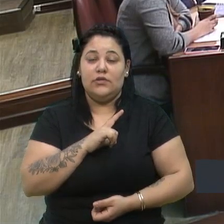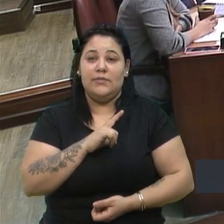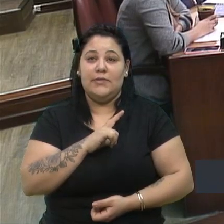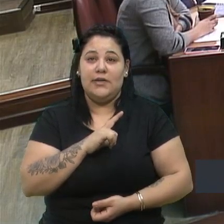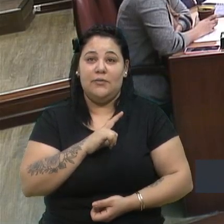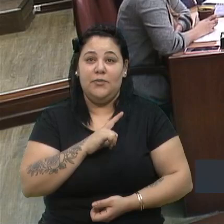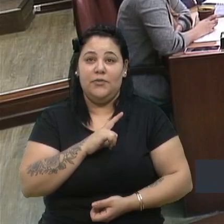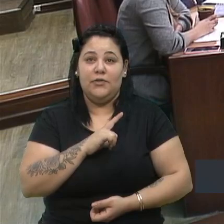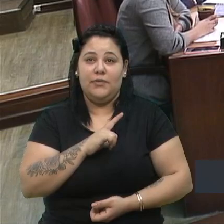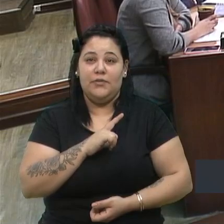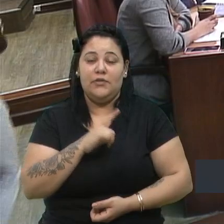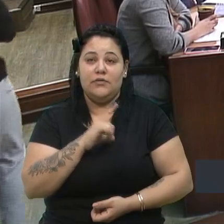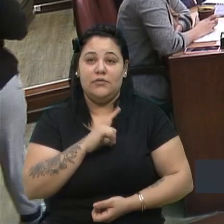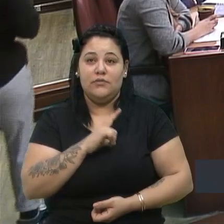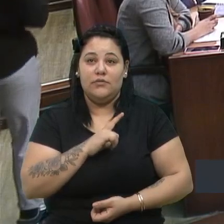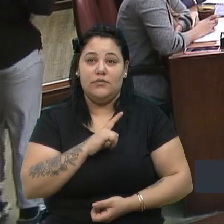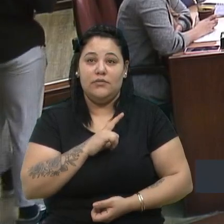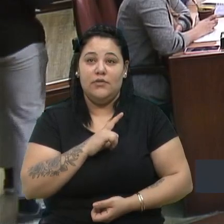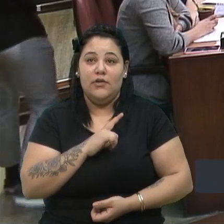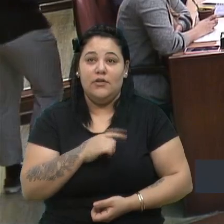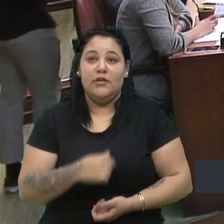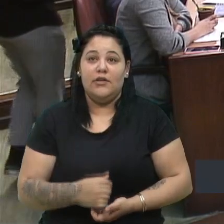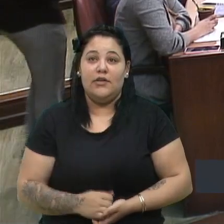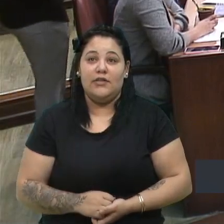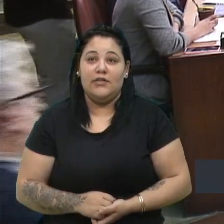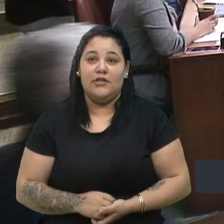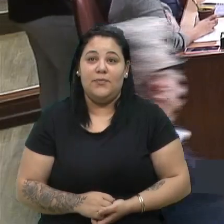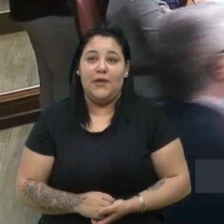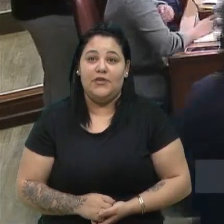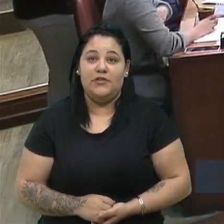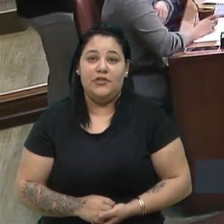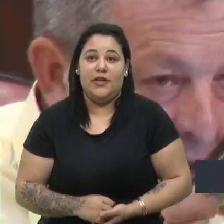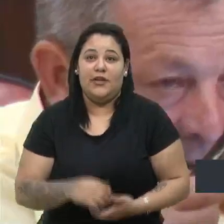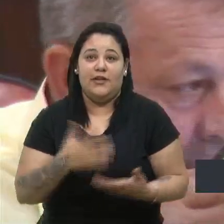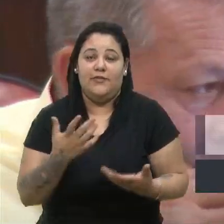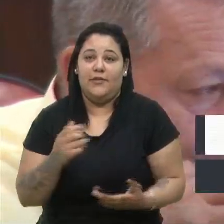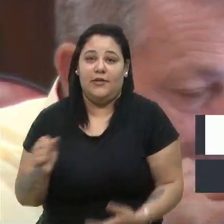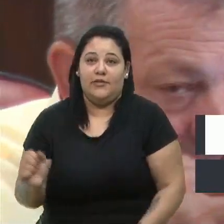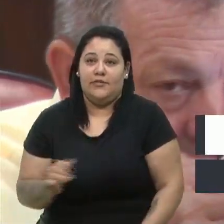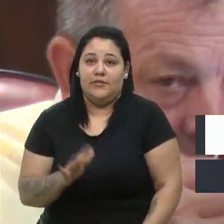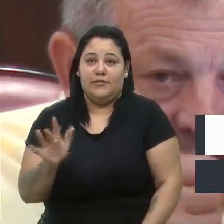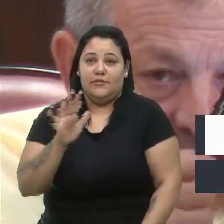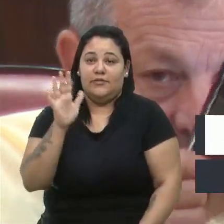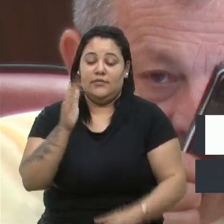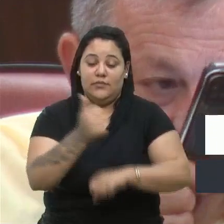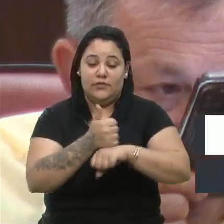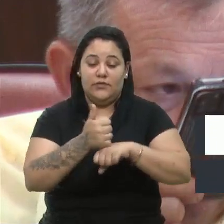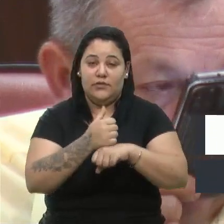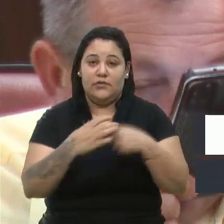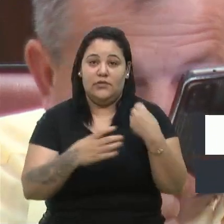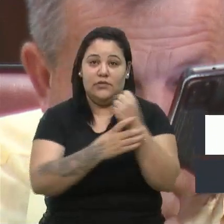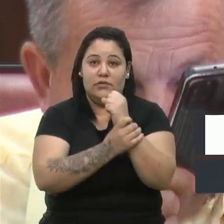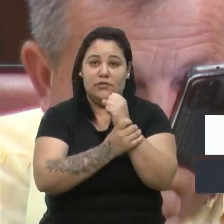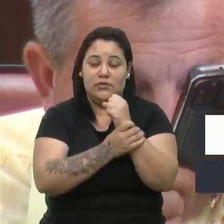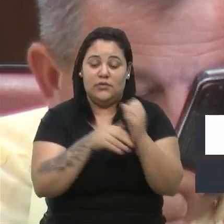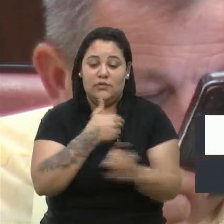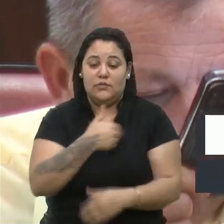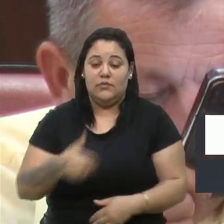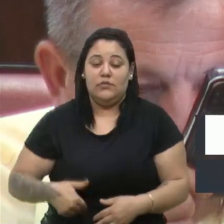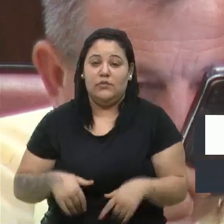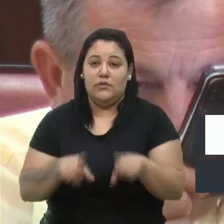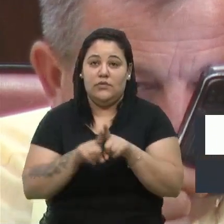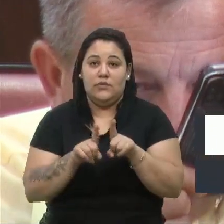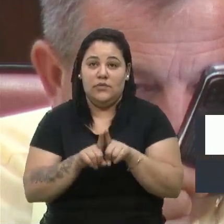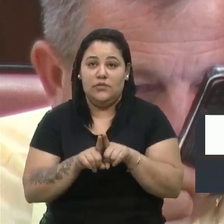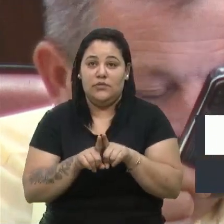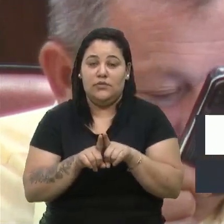mínimo, de uma contrapartida na valorização desses profissionais de segurança pública, vereador Bortola, de